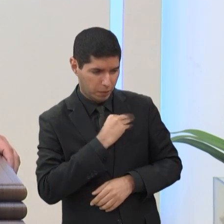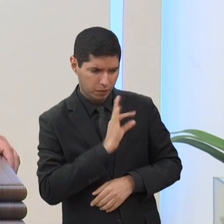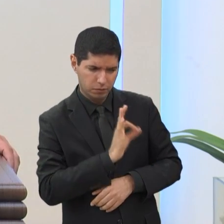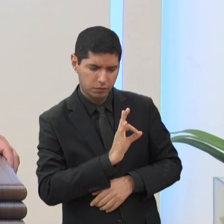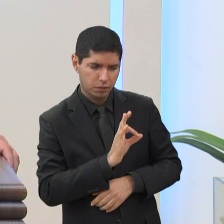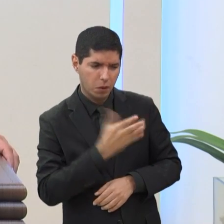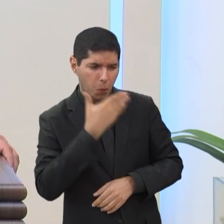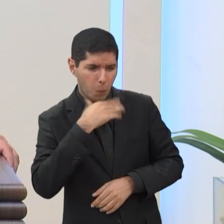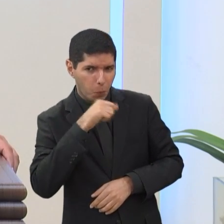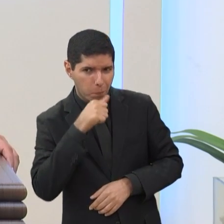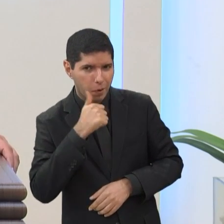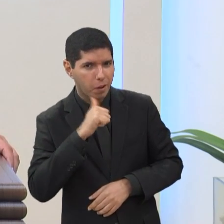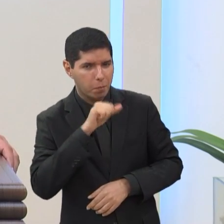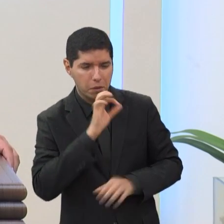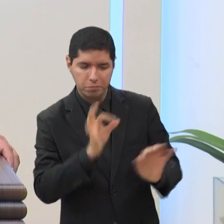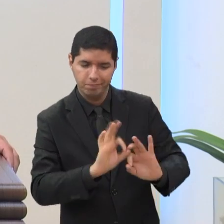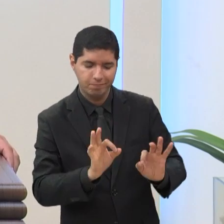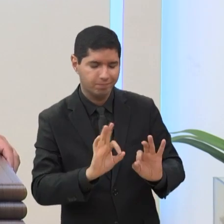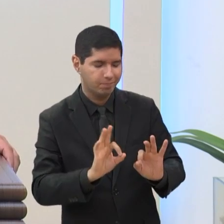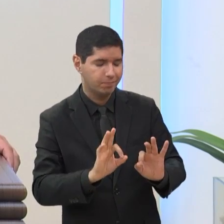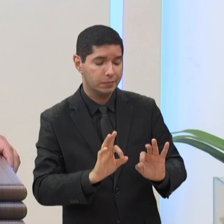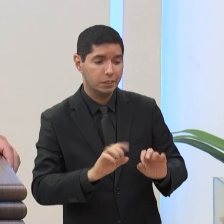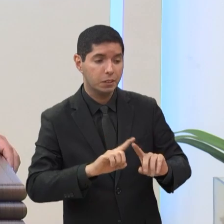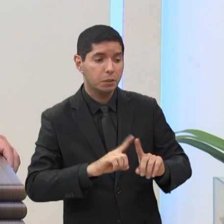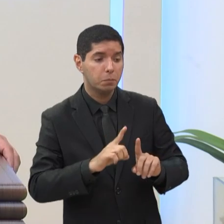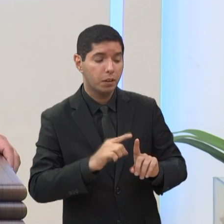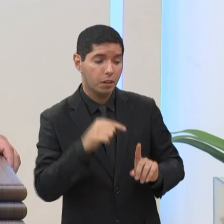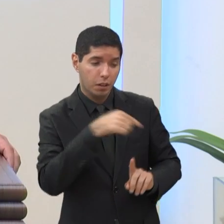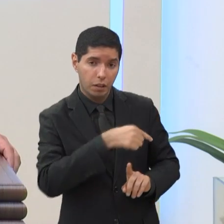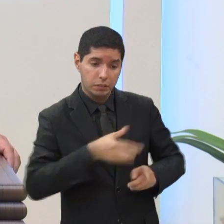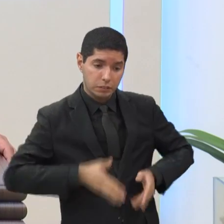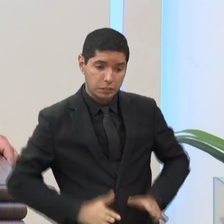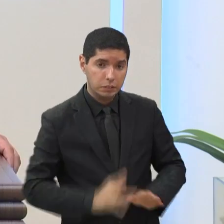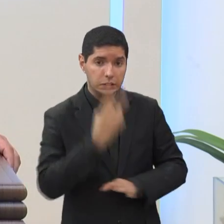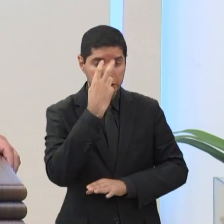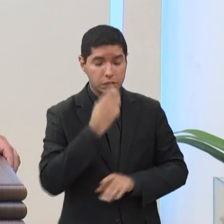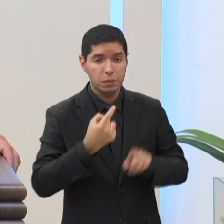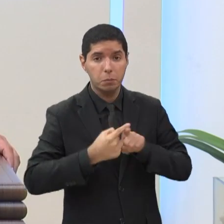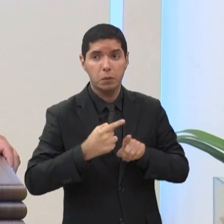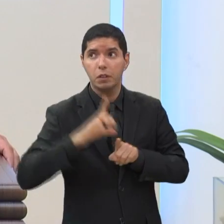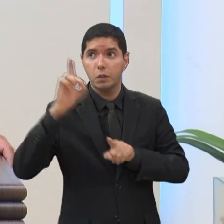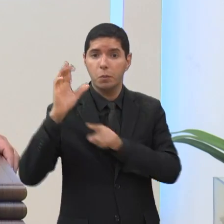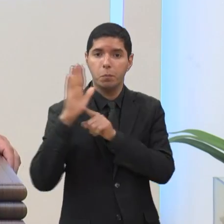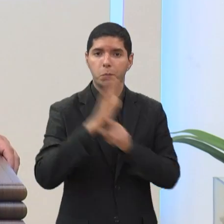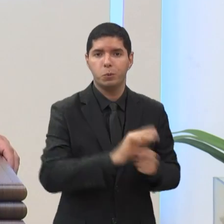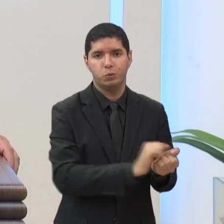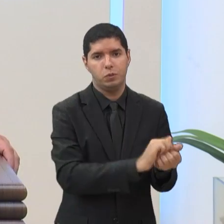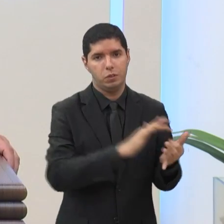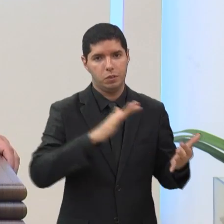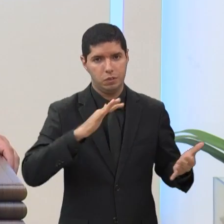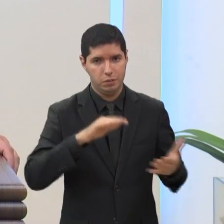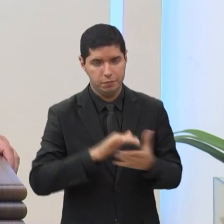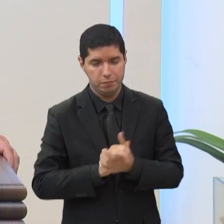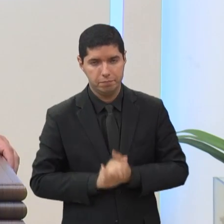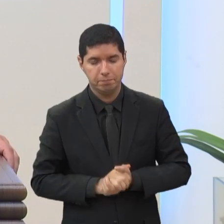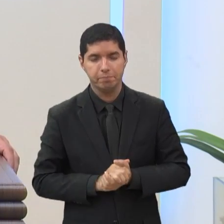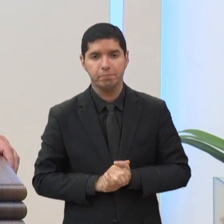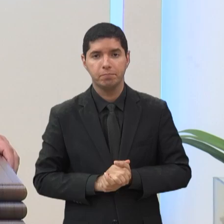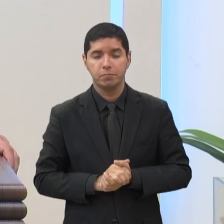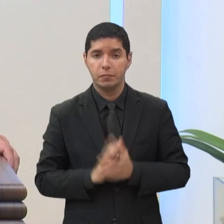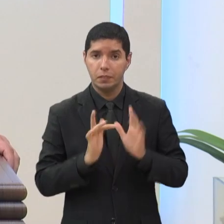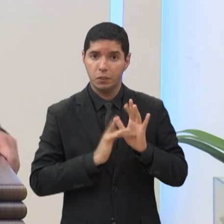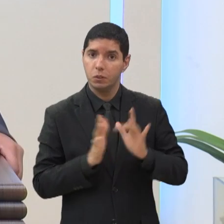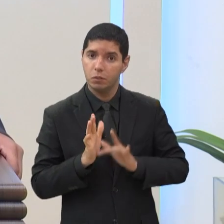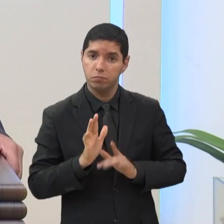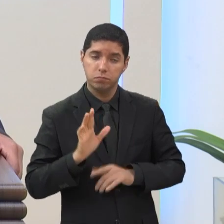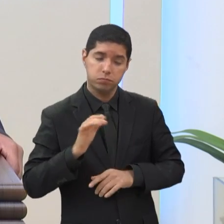pais, mas foi assim para que se manifestem nele as obras de Deus. Convém que eu faça